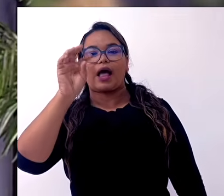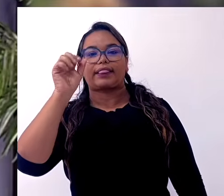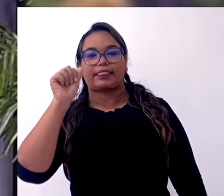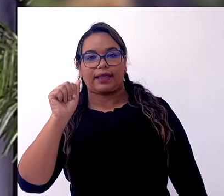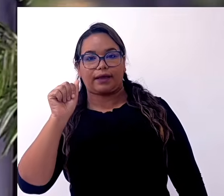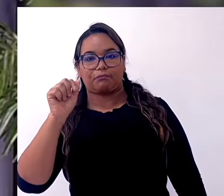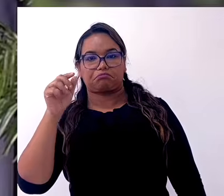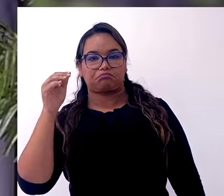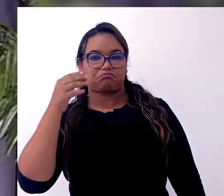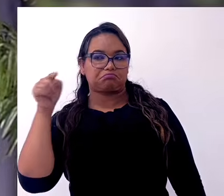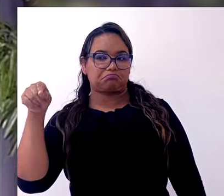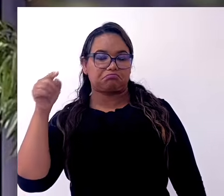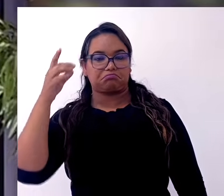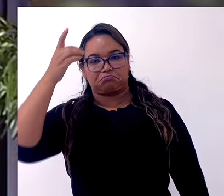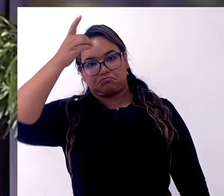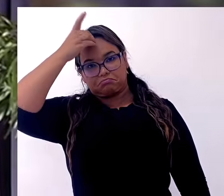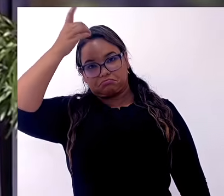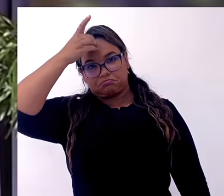origem árabe.